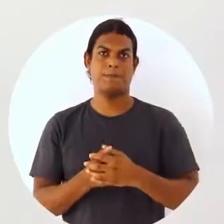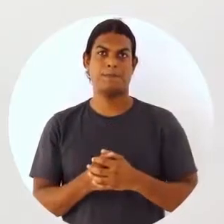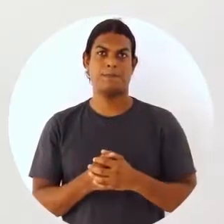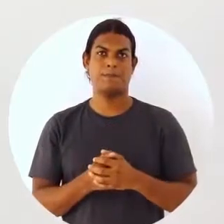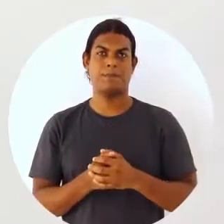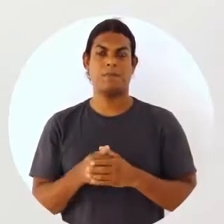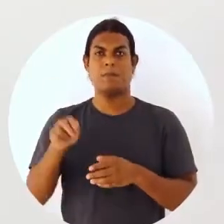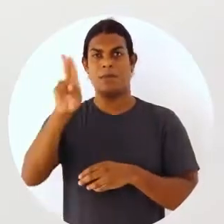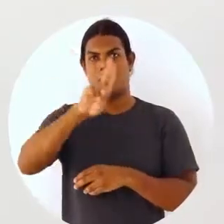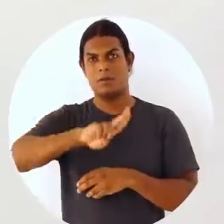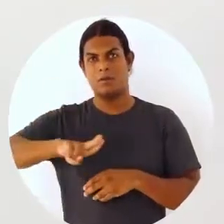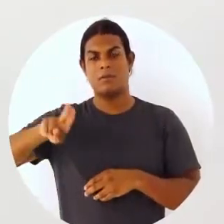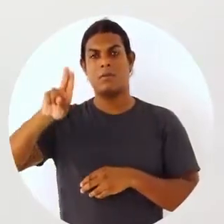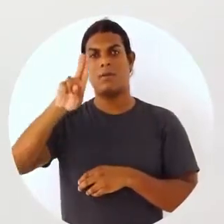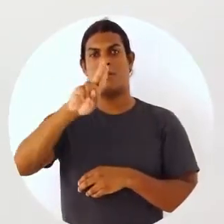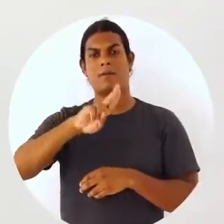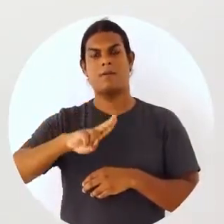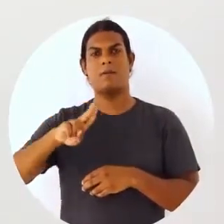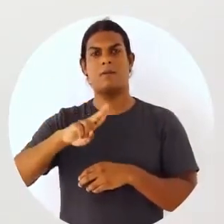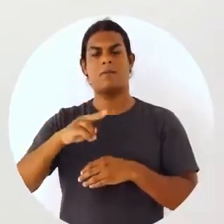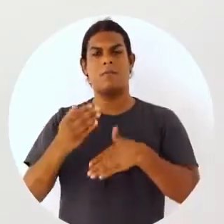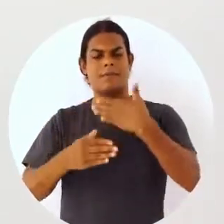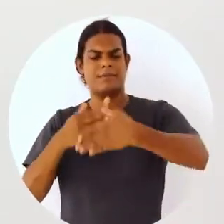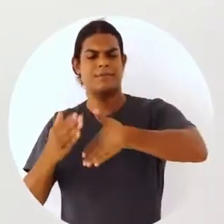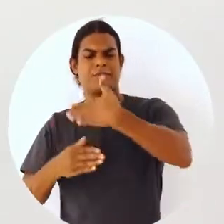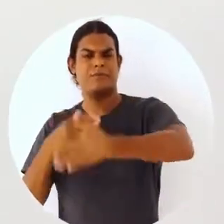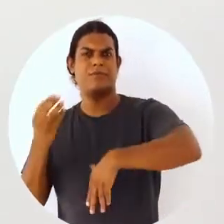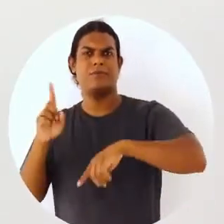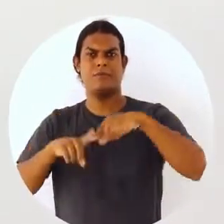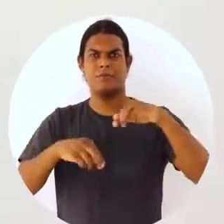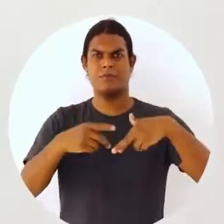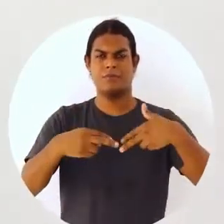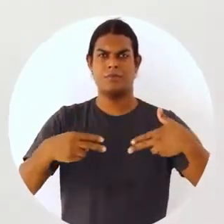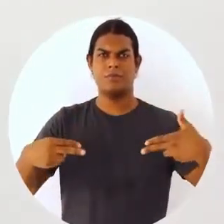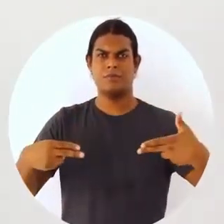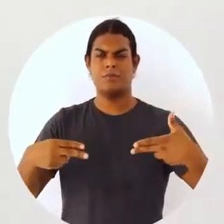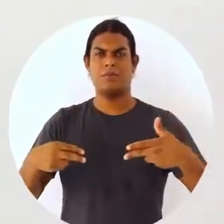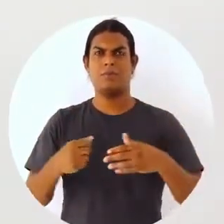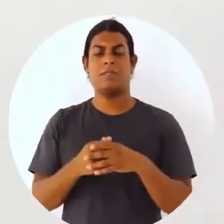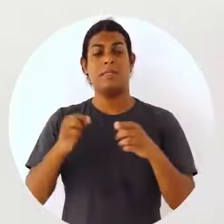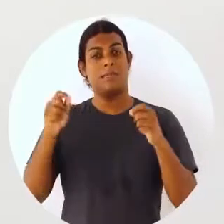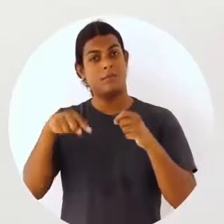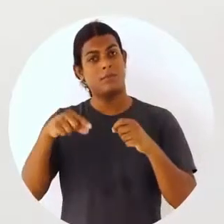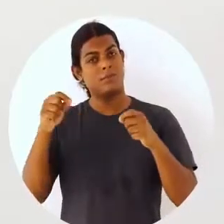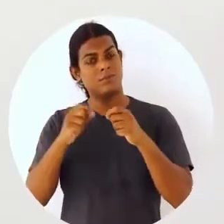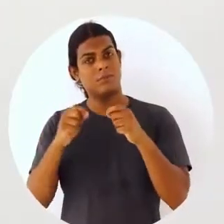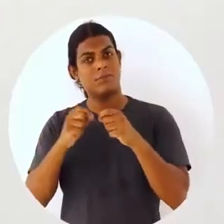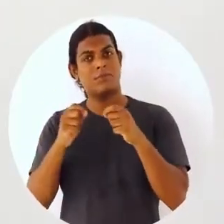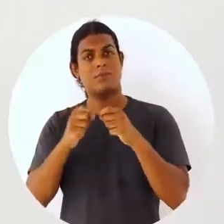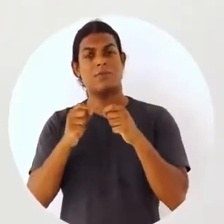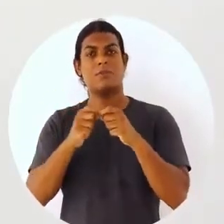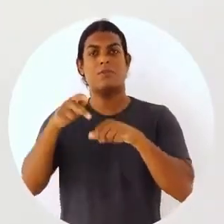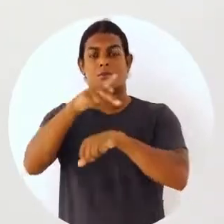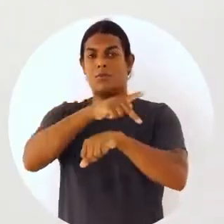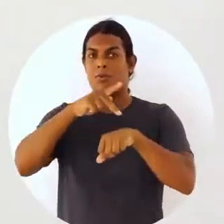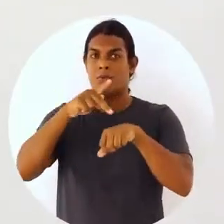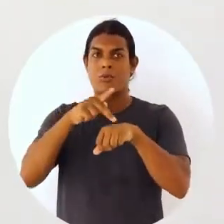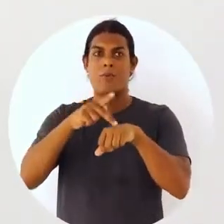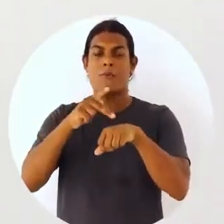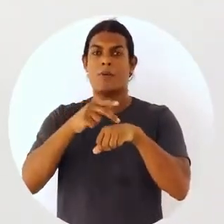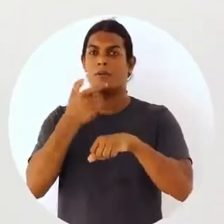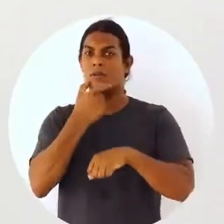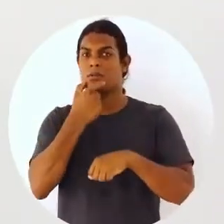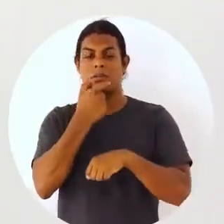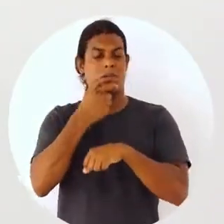eles utilizavam para poder desenvolver os seus produtos. Isso tornou a Inglaterra uma maior potência